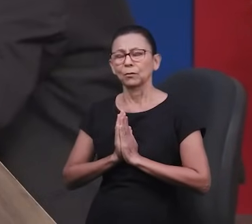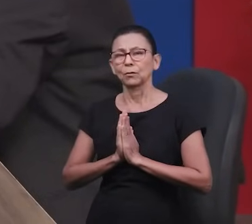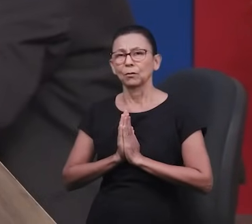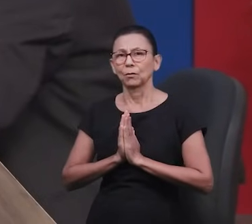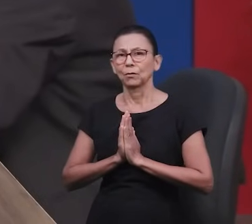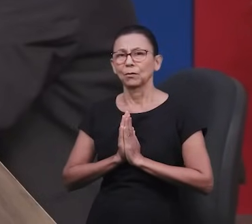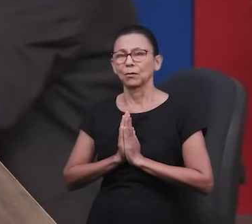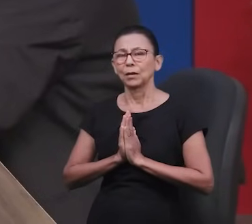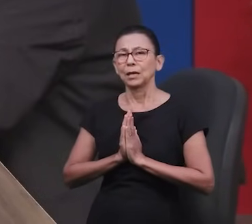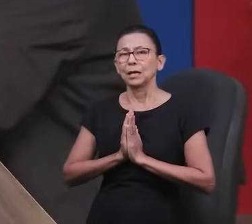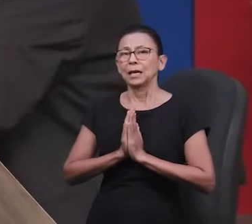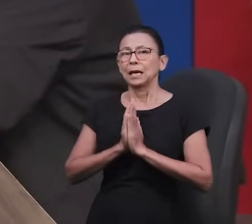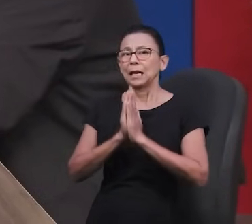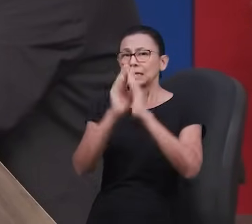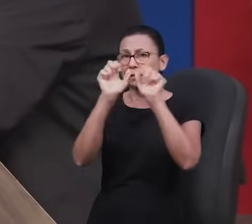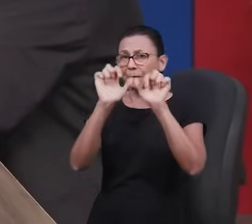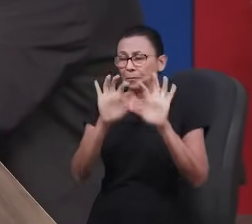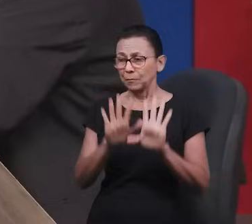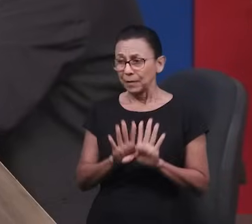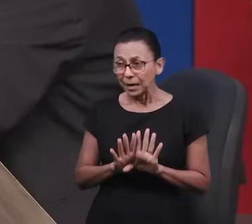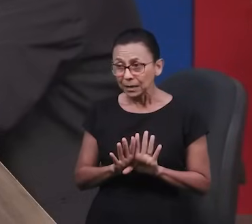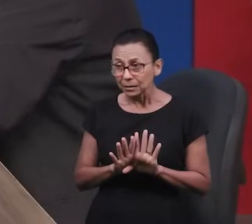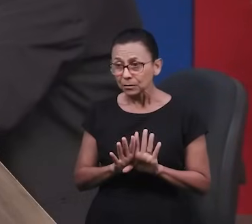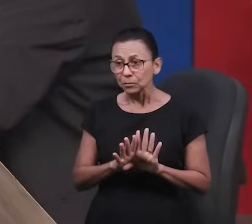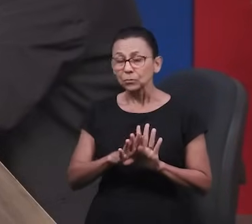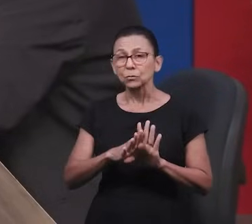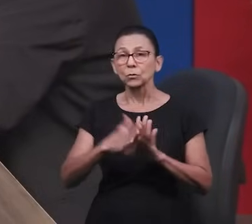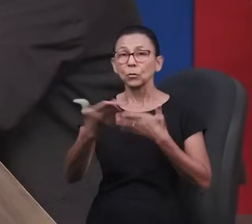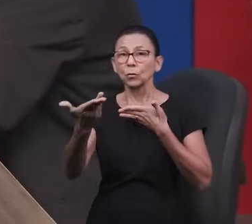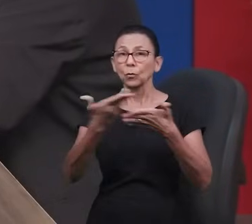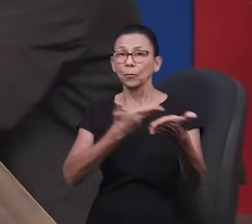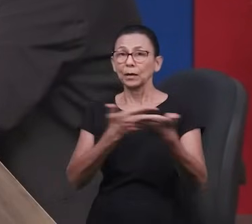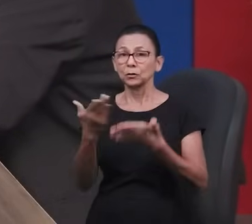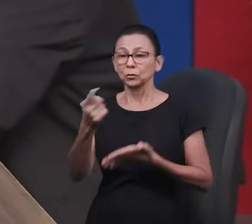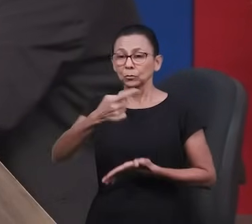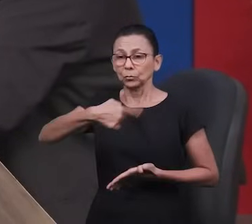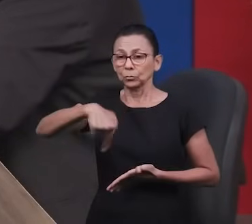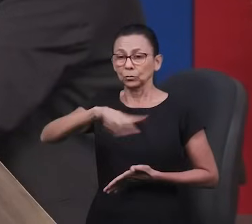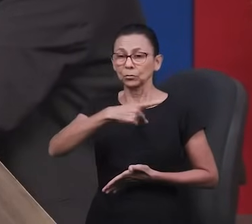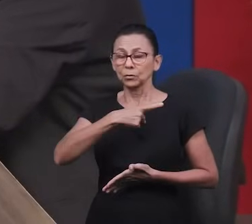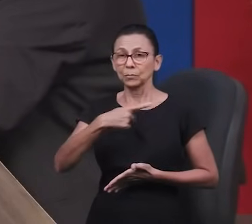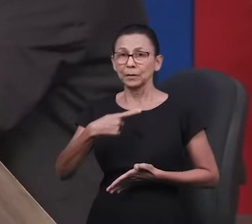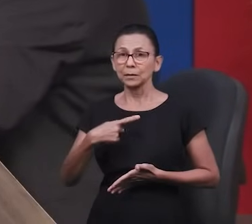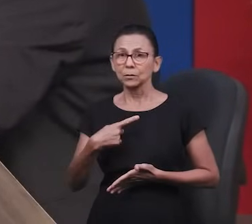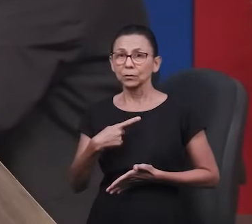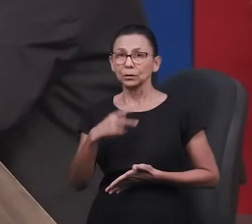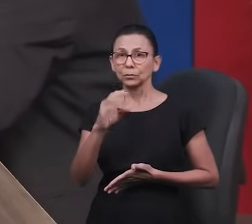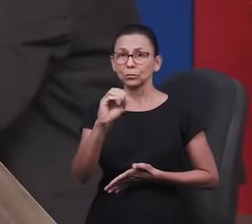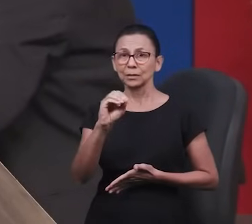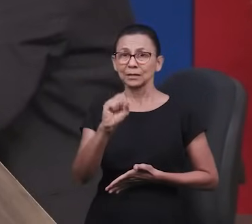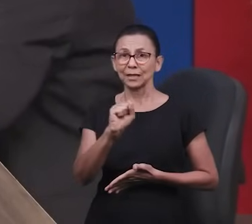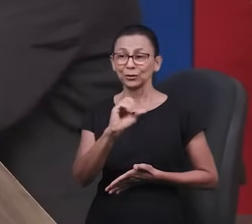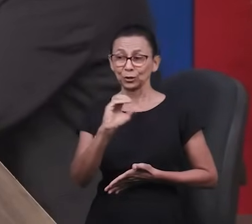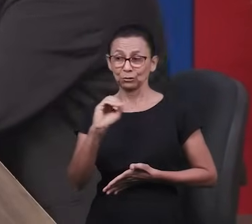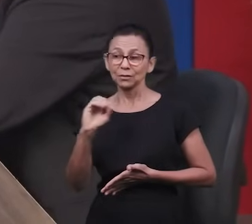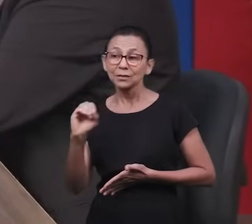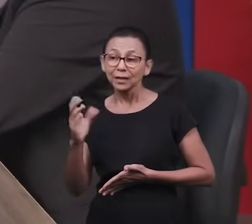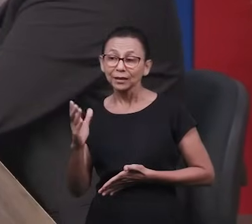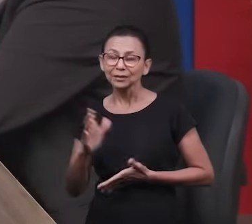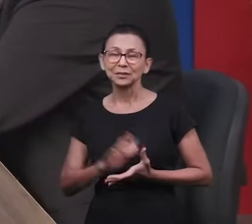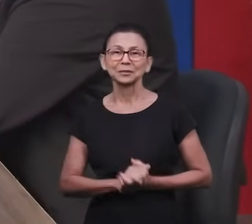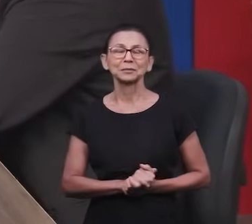quero que, por favor, o senhor compartilhe esta bênção com todos os pastores do 0800. Glória a Deus. Aqui